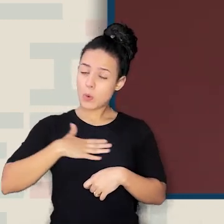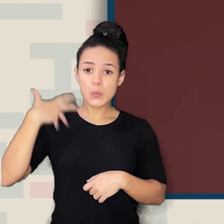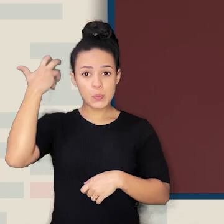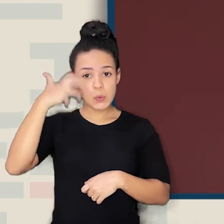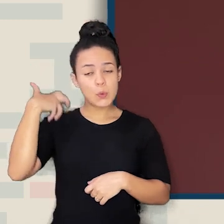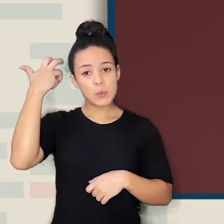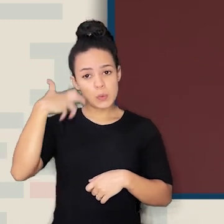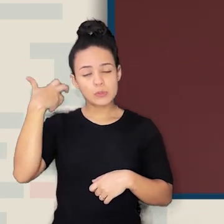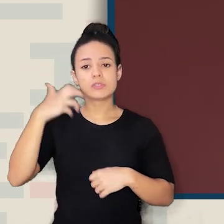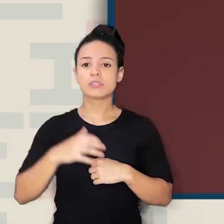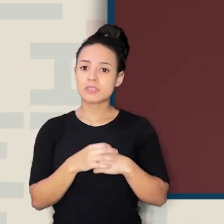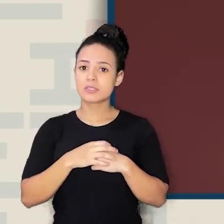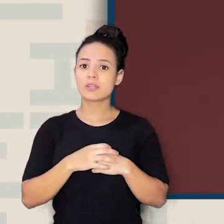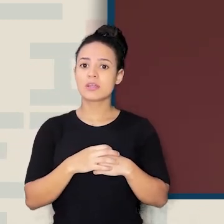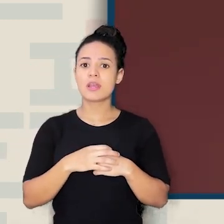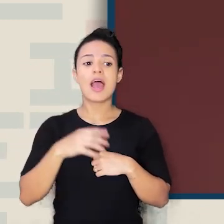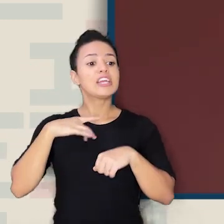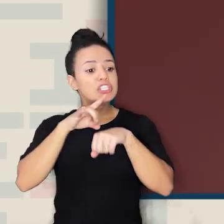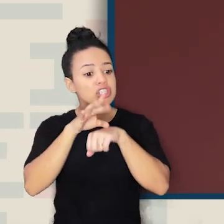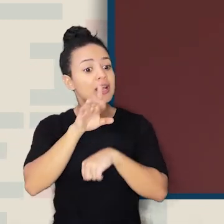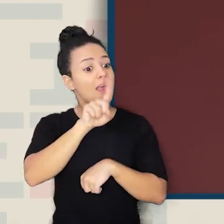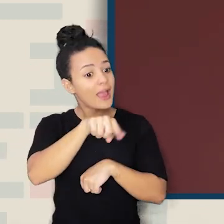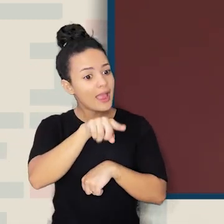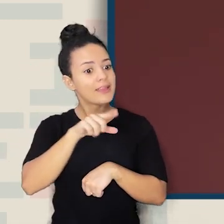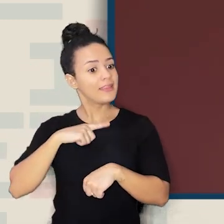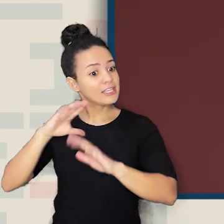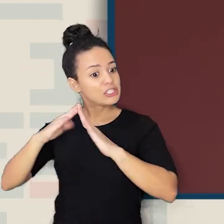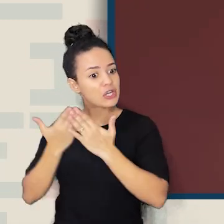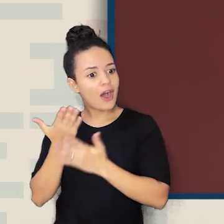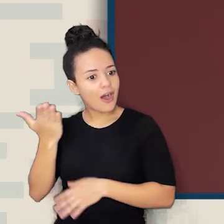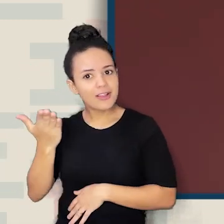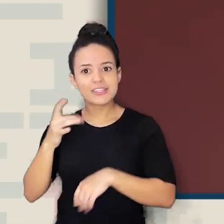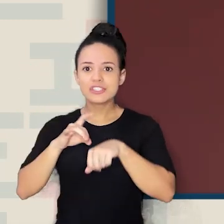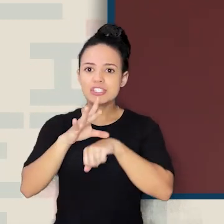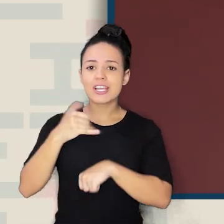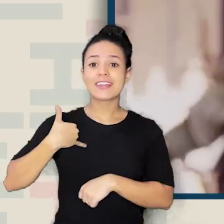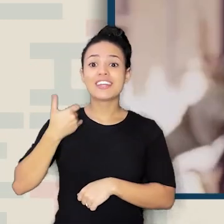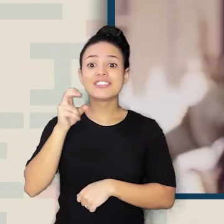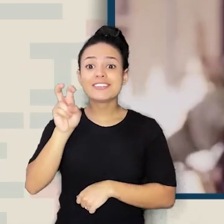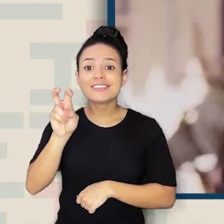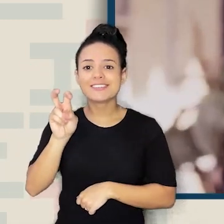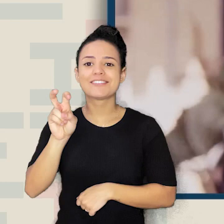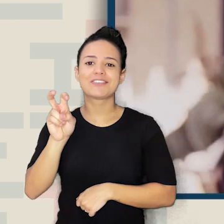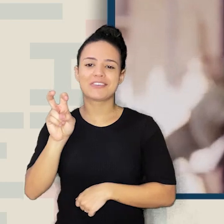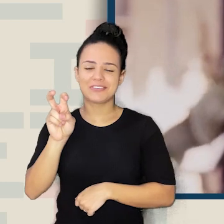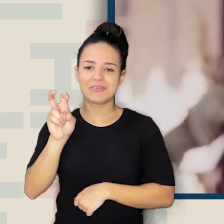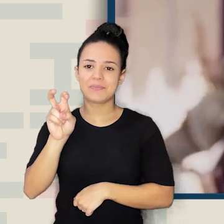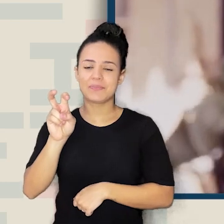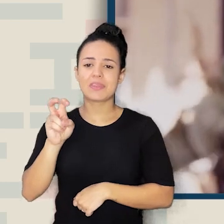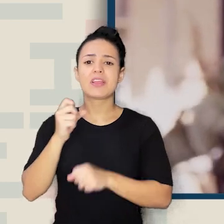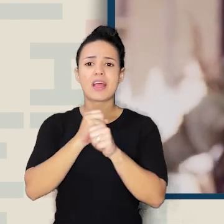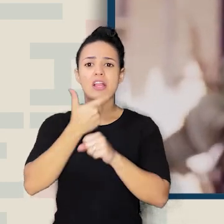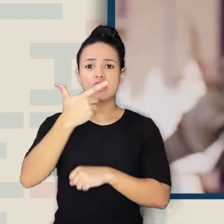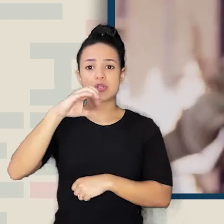aí me indicaram para vir para cá, né? Quando eu tinha 5 anos de idade. E em 2002 eu entrei.